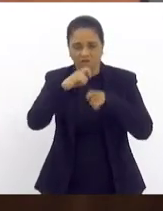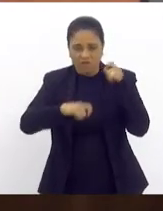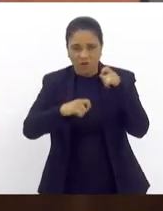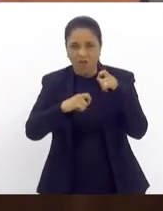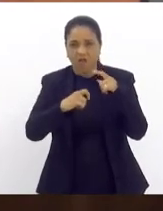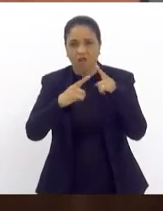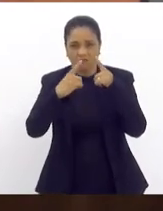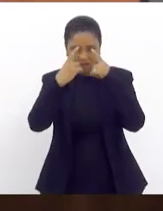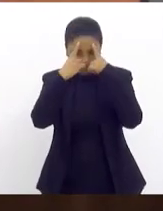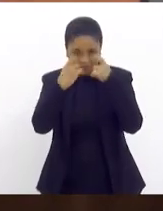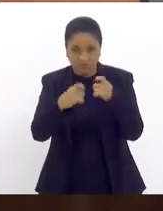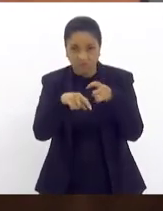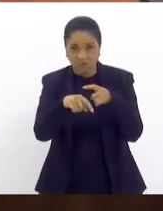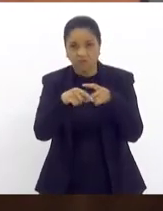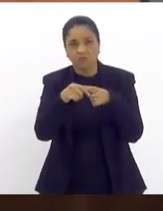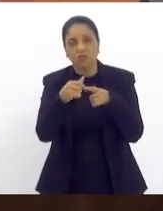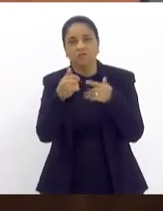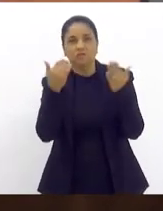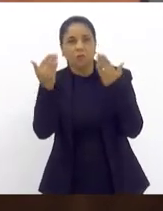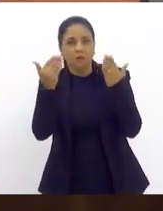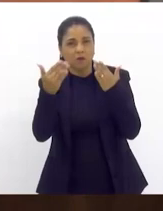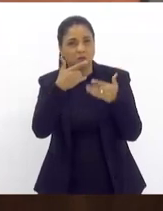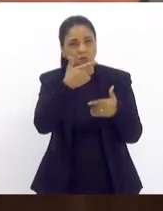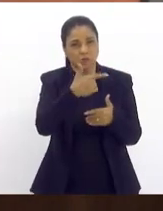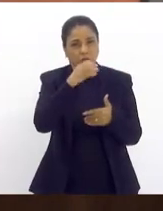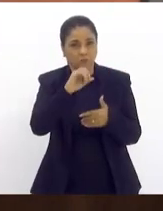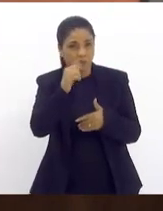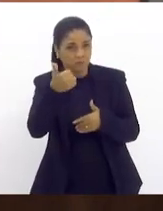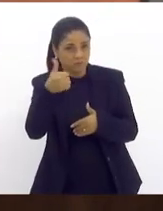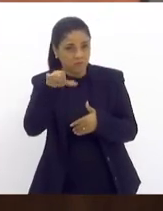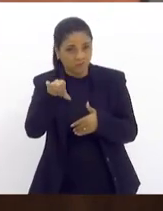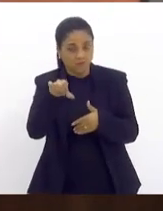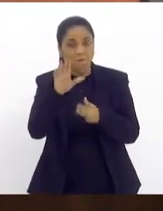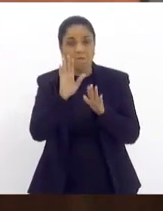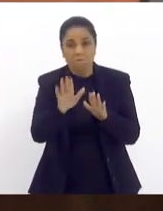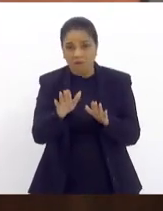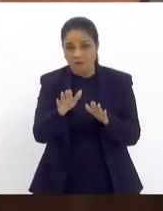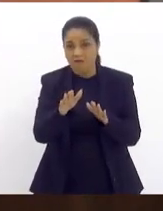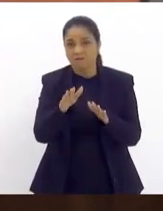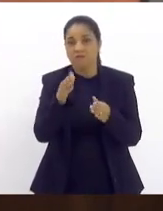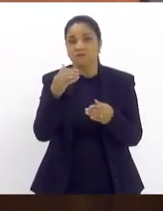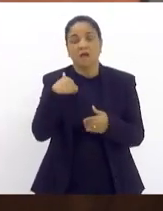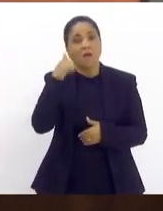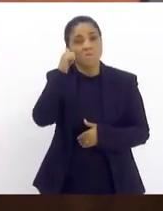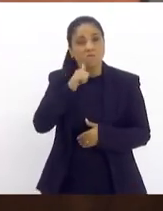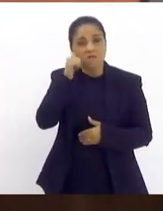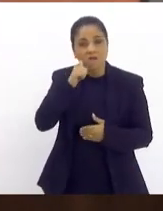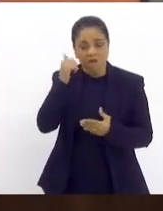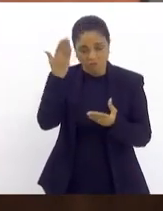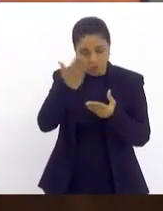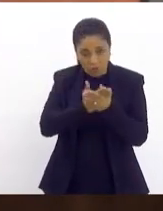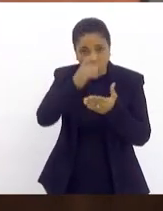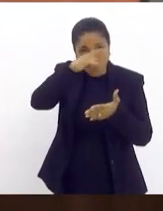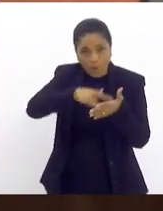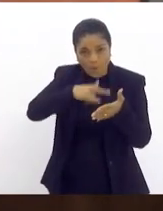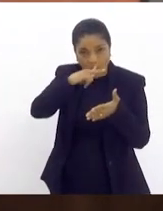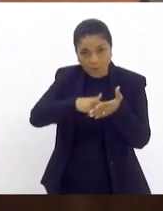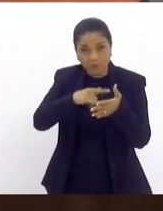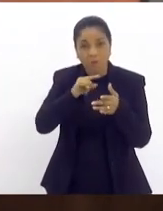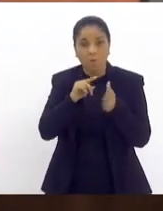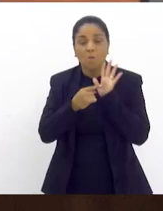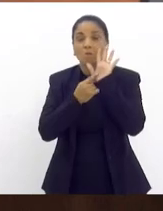a 2019 mas mesmo assim o dossiê mulher demonstra que